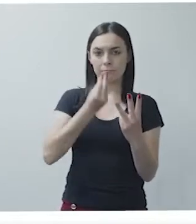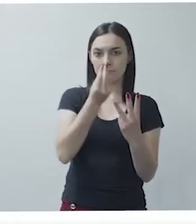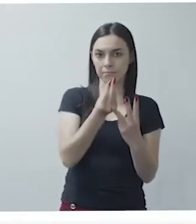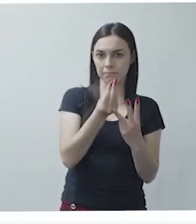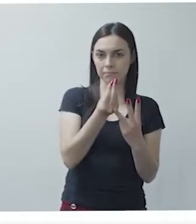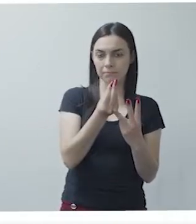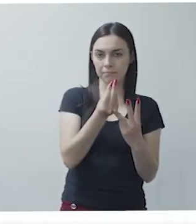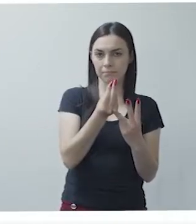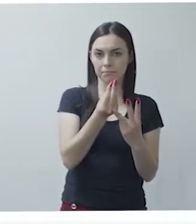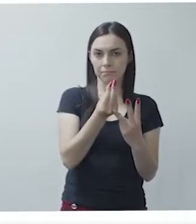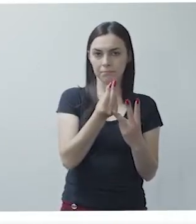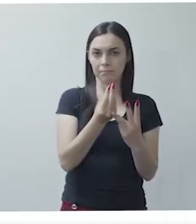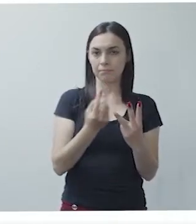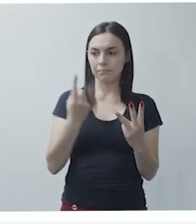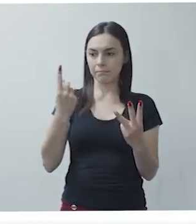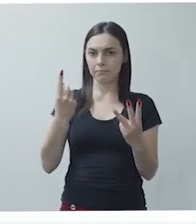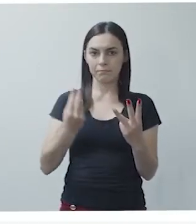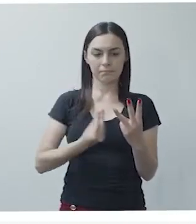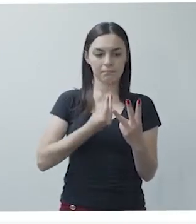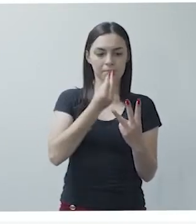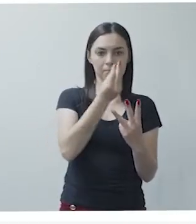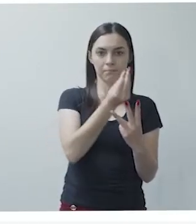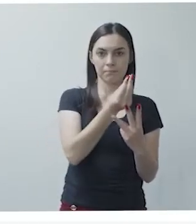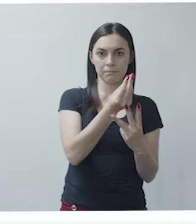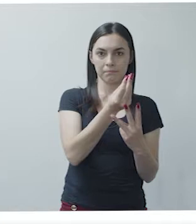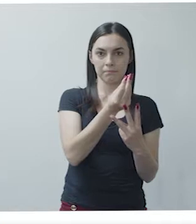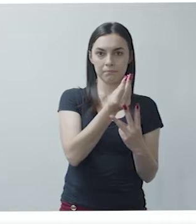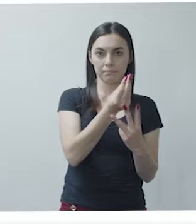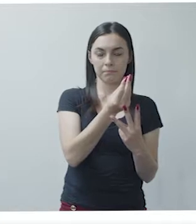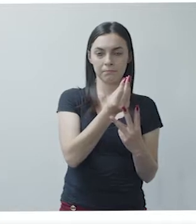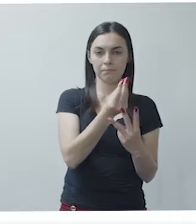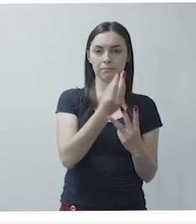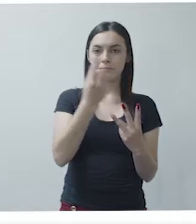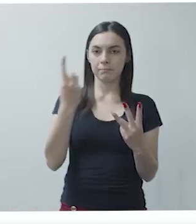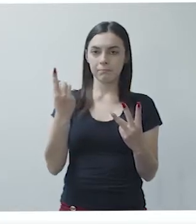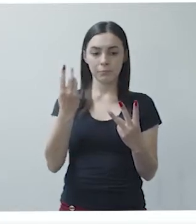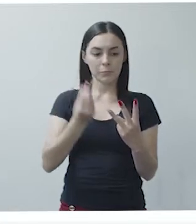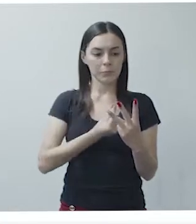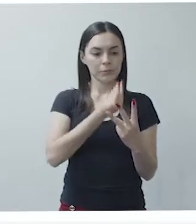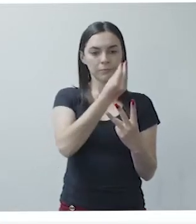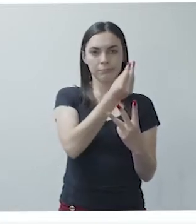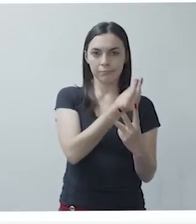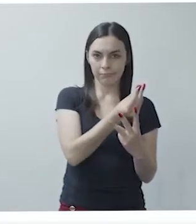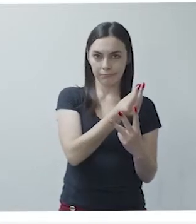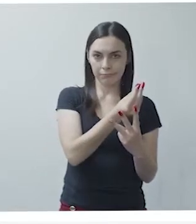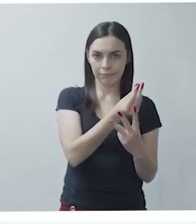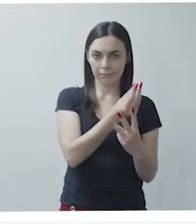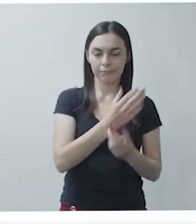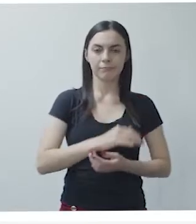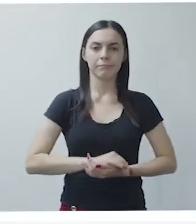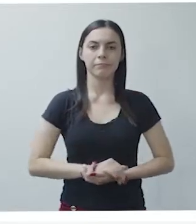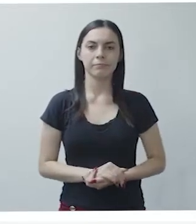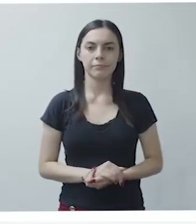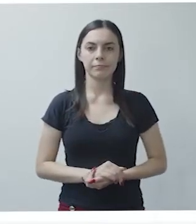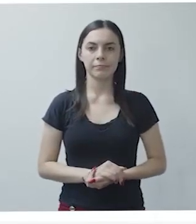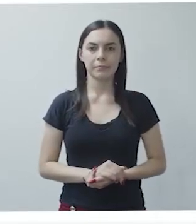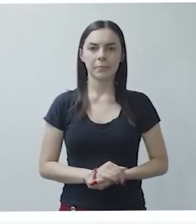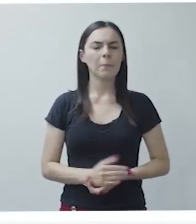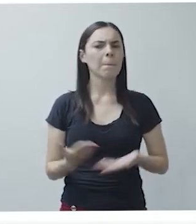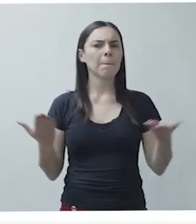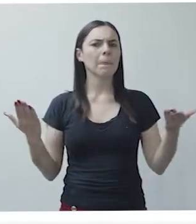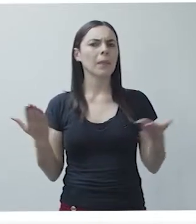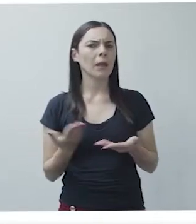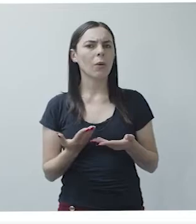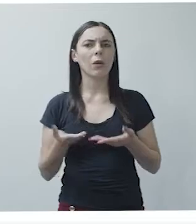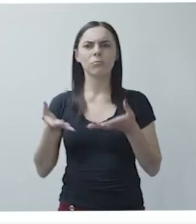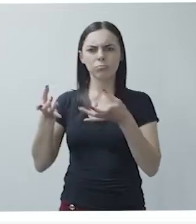macaco-aranha, outra para o mico-leão e outra para o macaco cabeludo. Agora